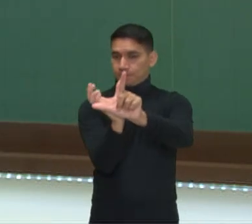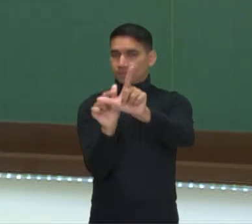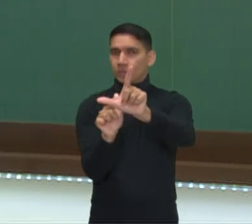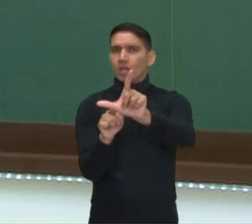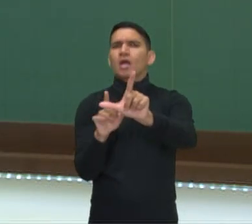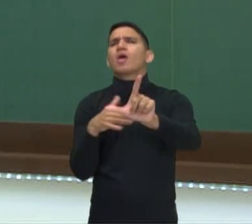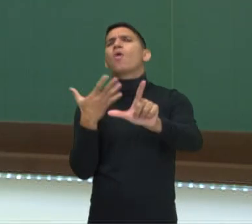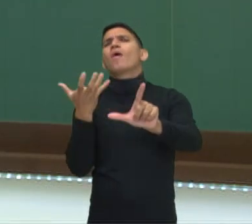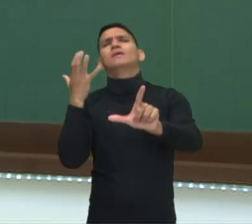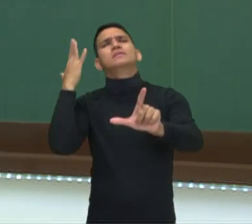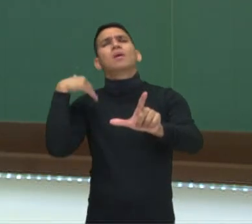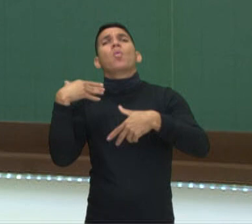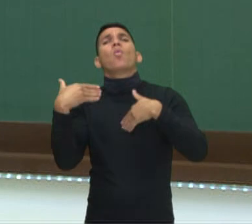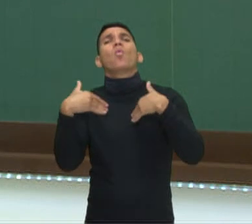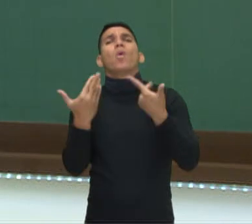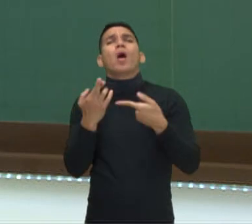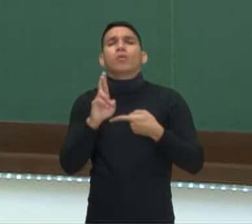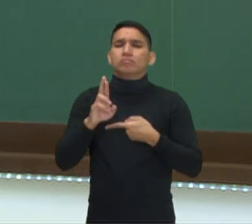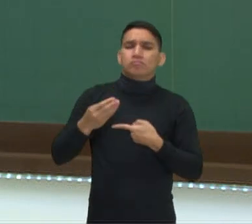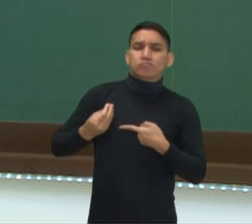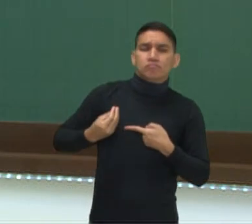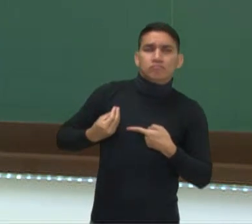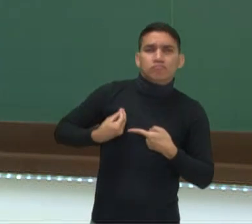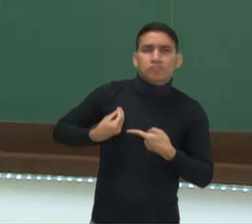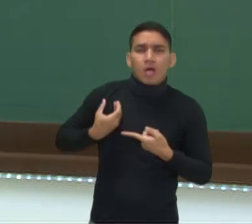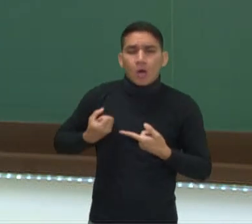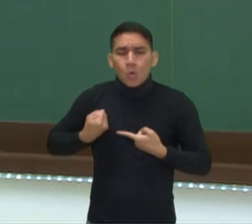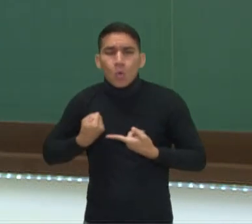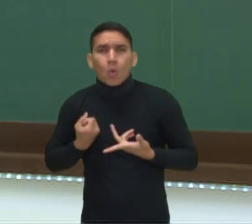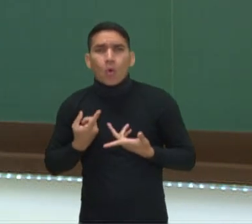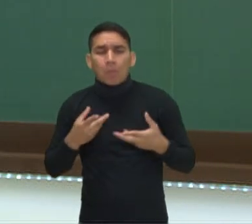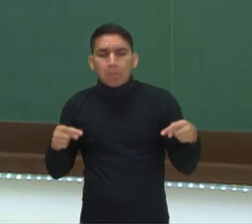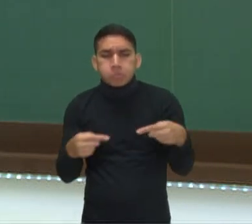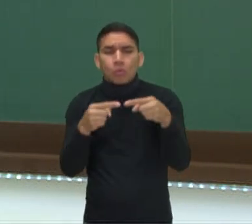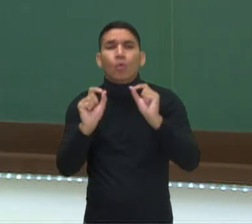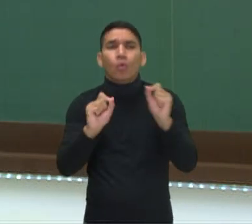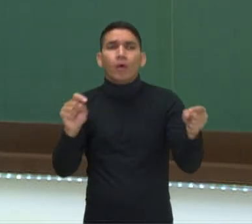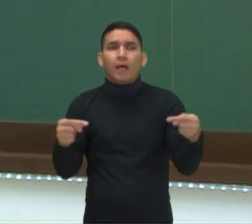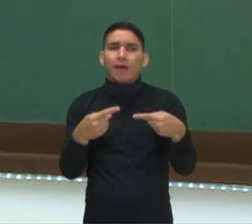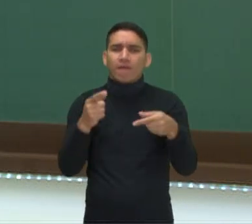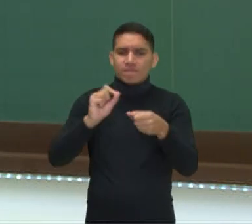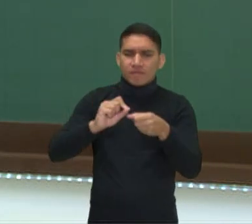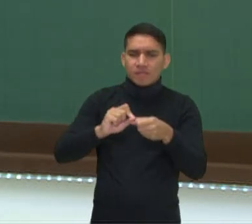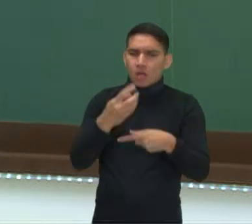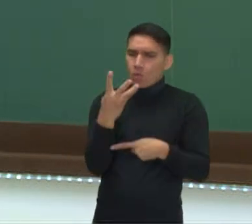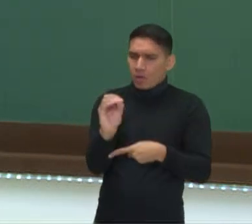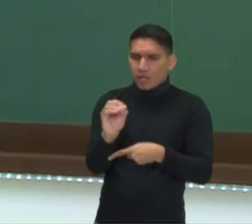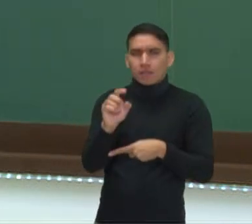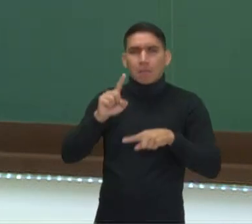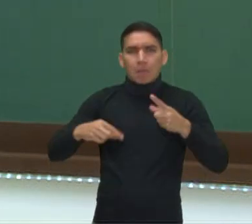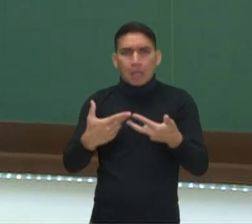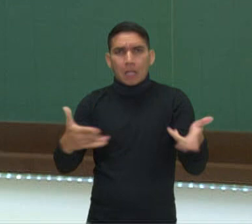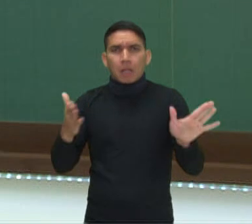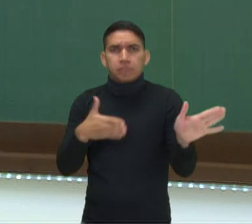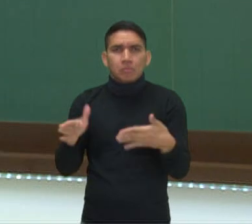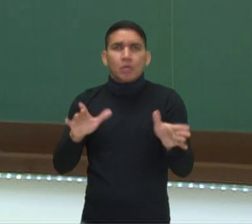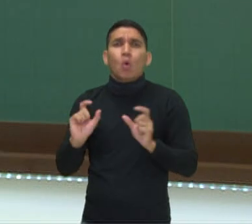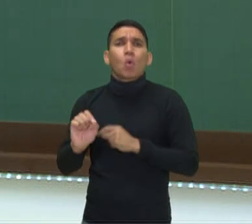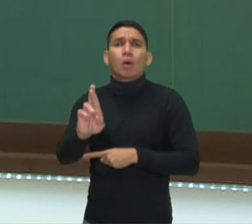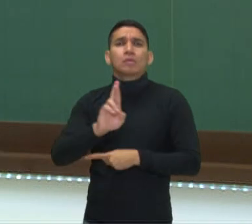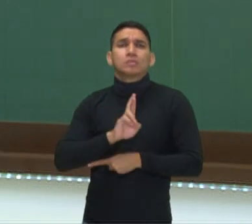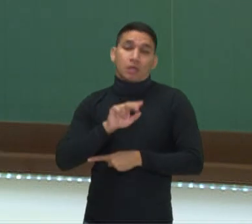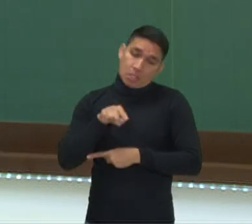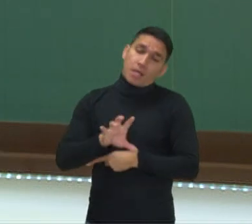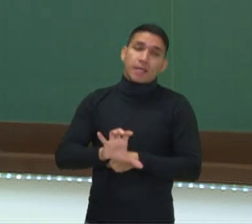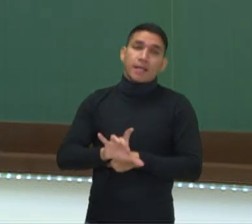qual é esse valor? Qual é esse valor de mínimo que eu vou ter quando eu produzir essas 40 unidades? Quem que vai dar essa resposta